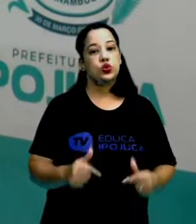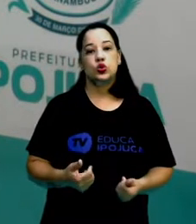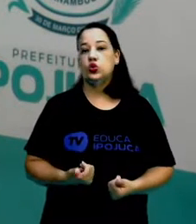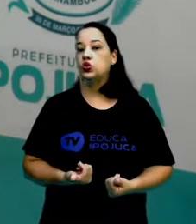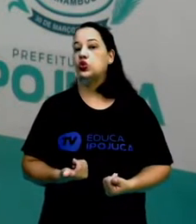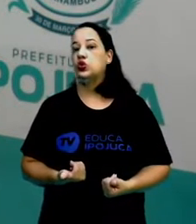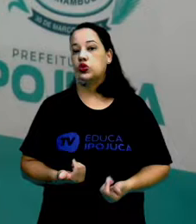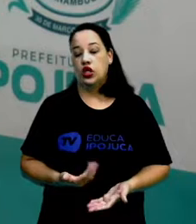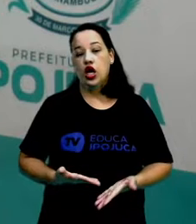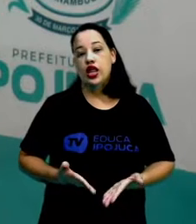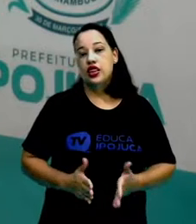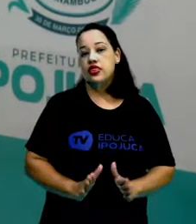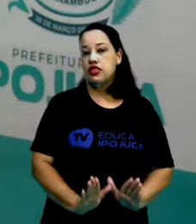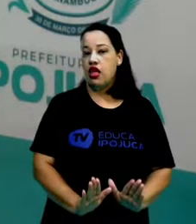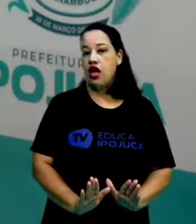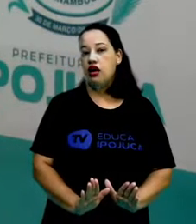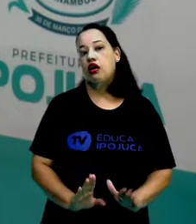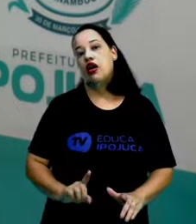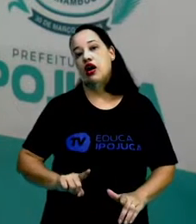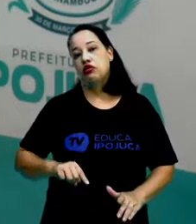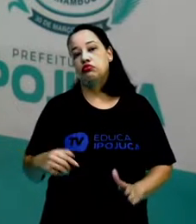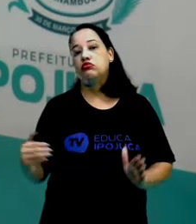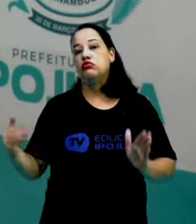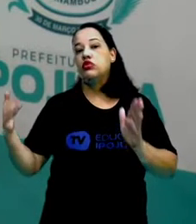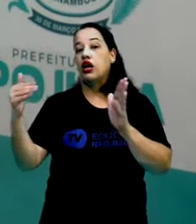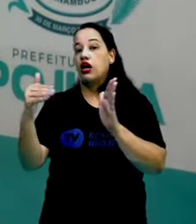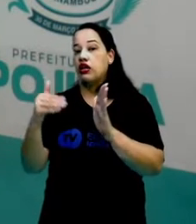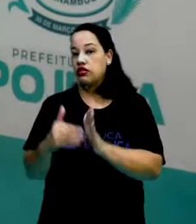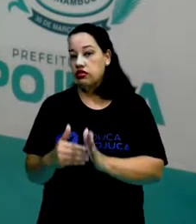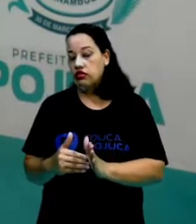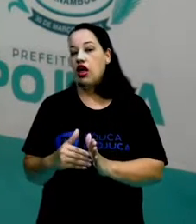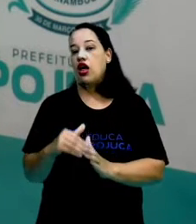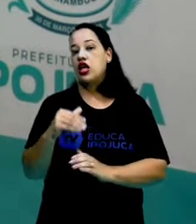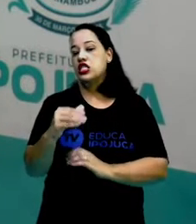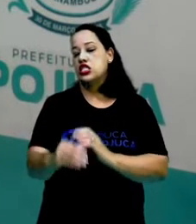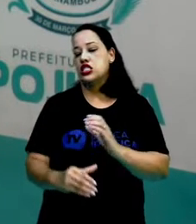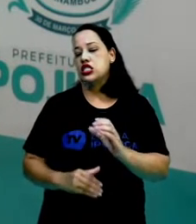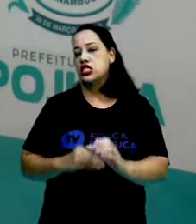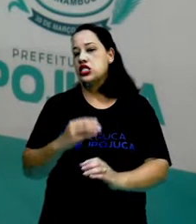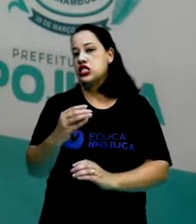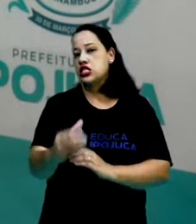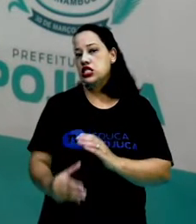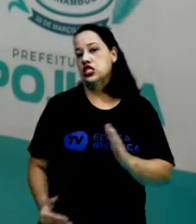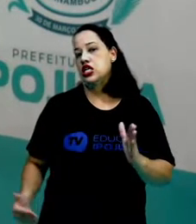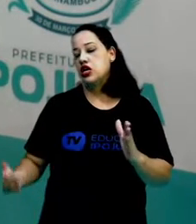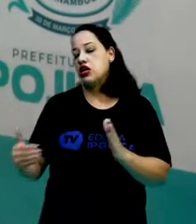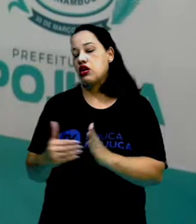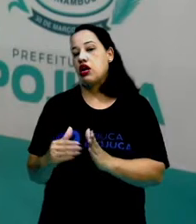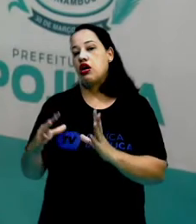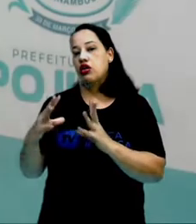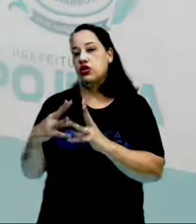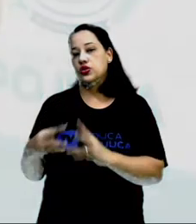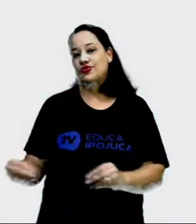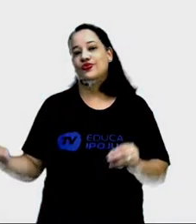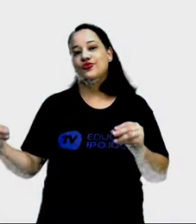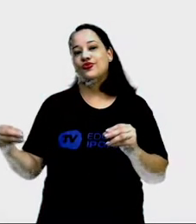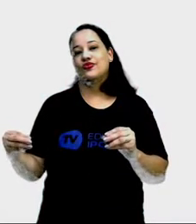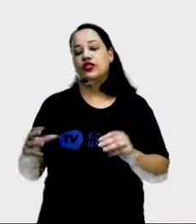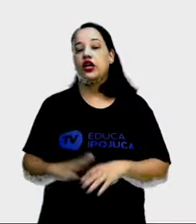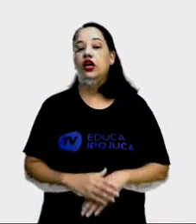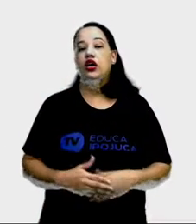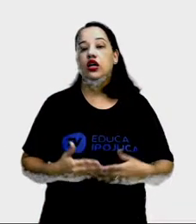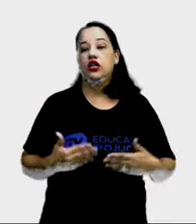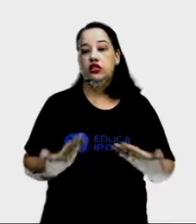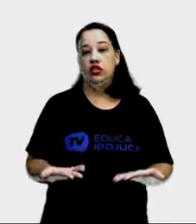nascimento e surgimento até a etapa do ciclo, né, onde vai se fechar, que é o processo da decomposição. E eu trago para vocês aqui